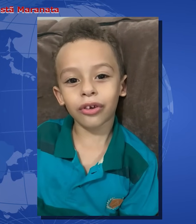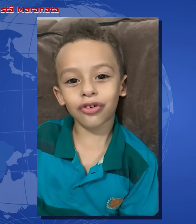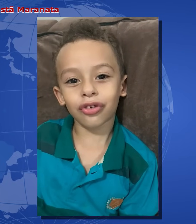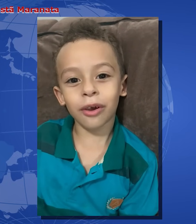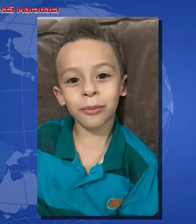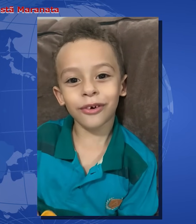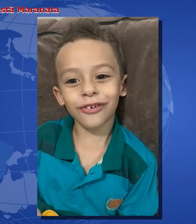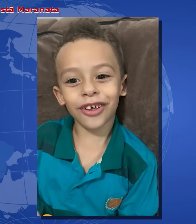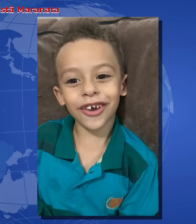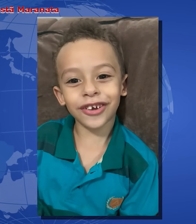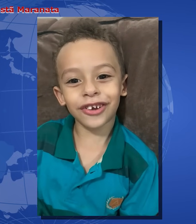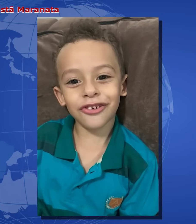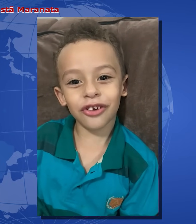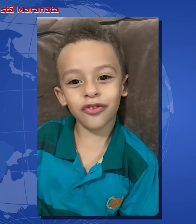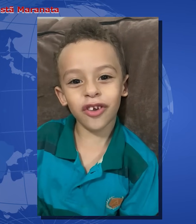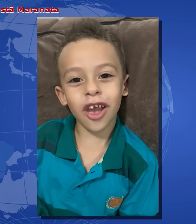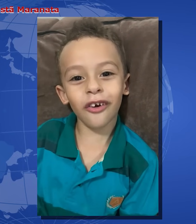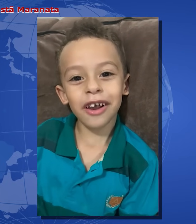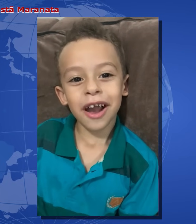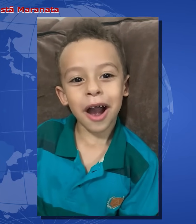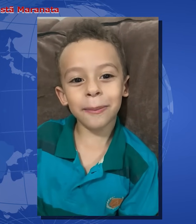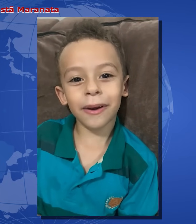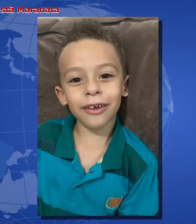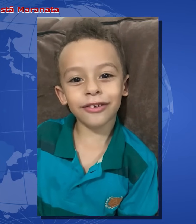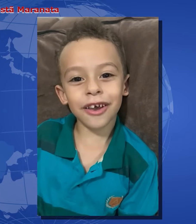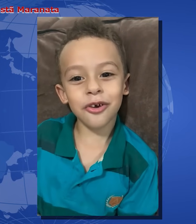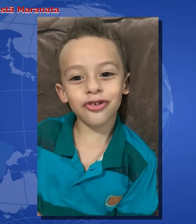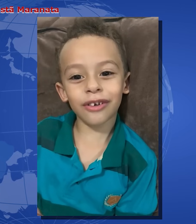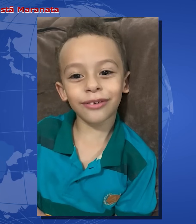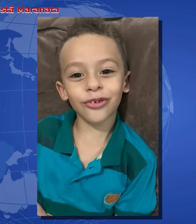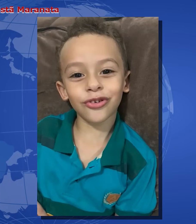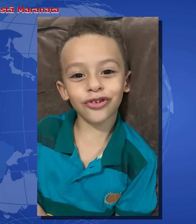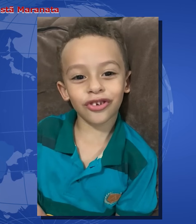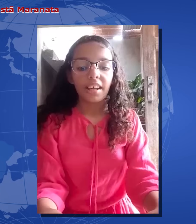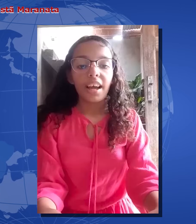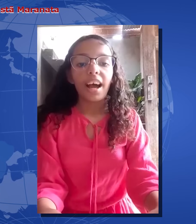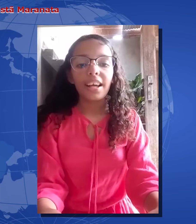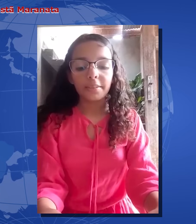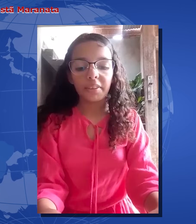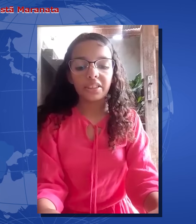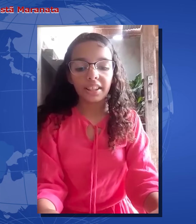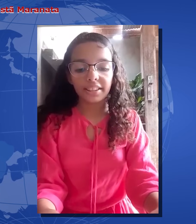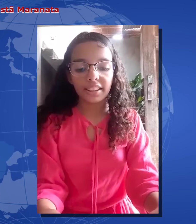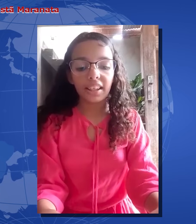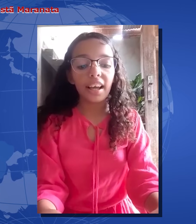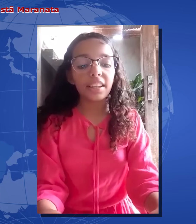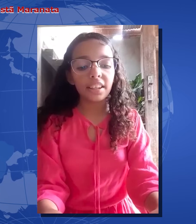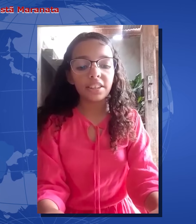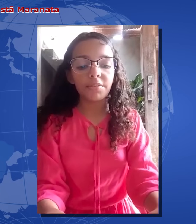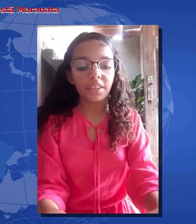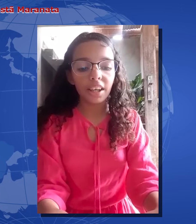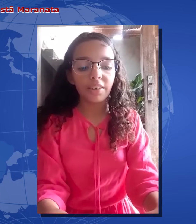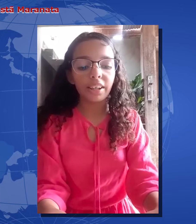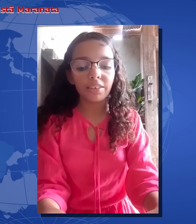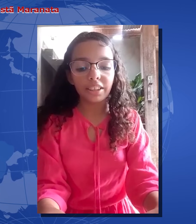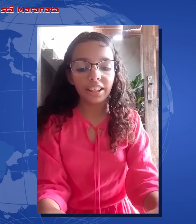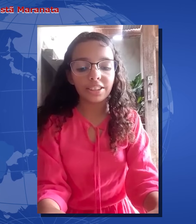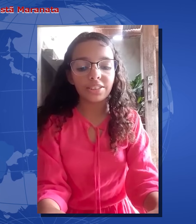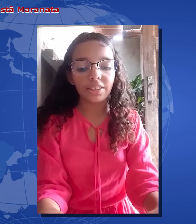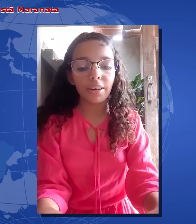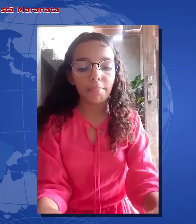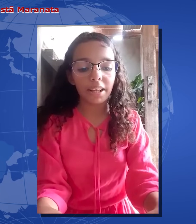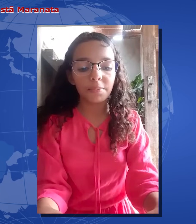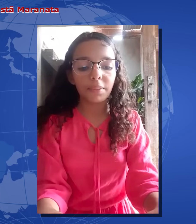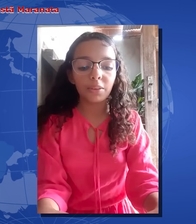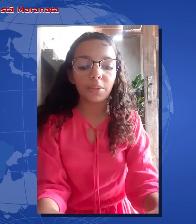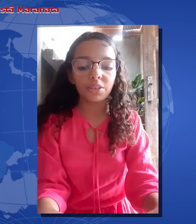o testemunho da Igreja Fiel. A paz do Senhor Jesus. A resposta é assim: a Igreja Fiel reconhece